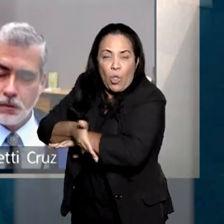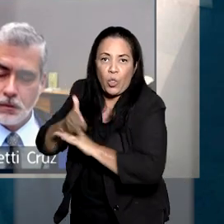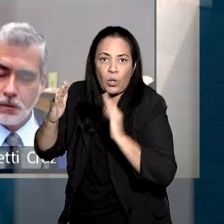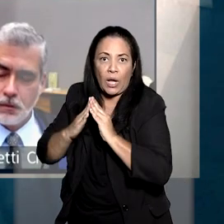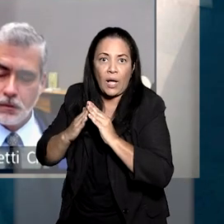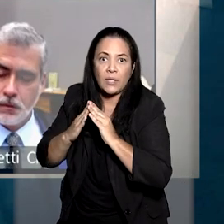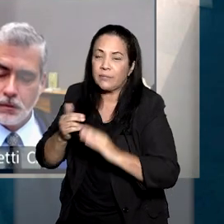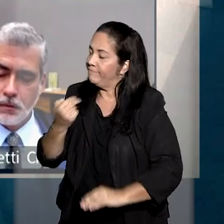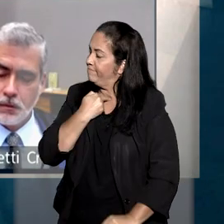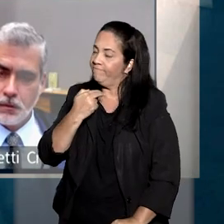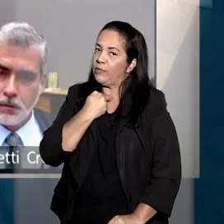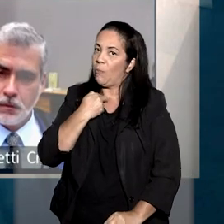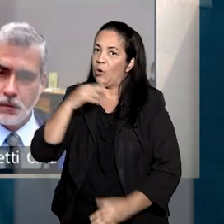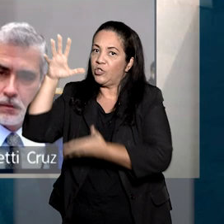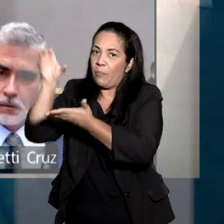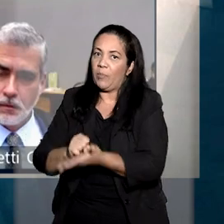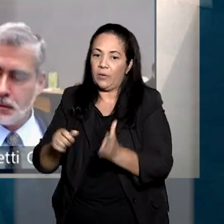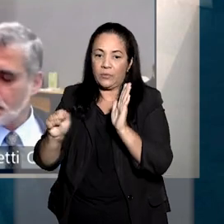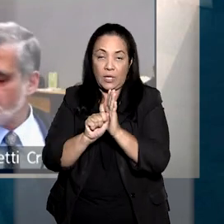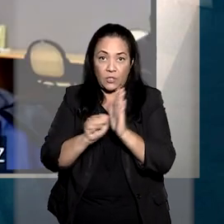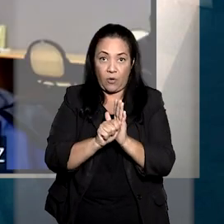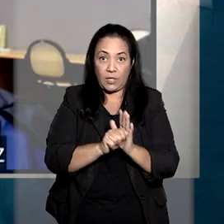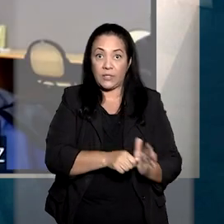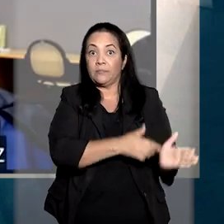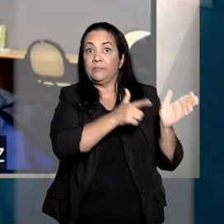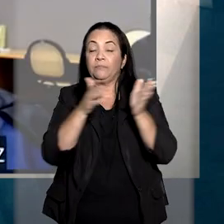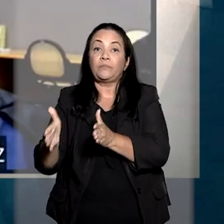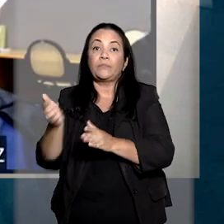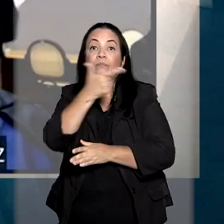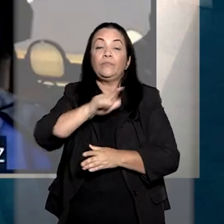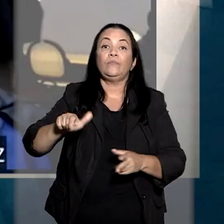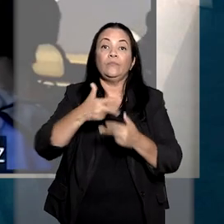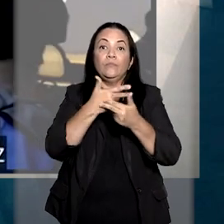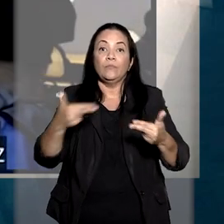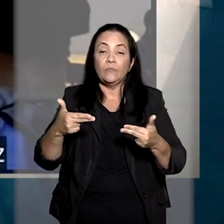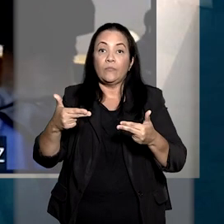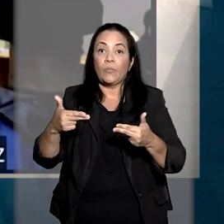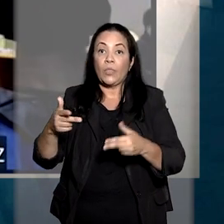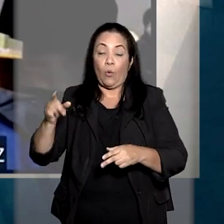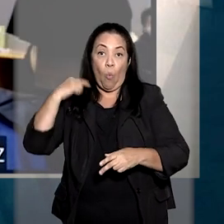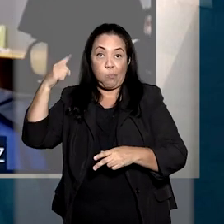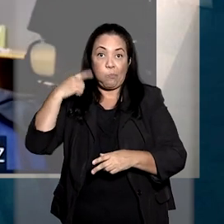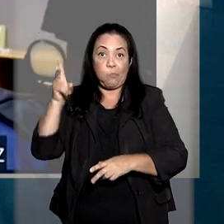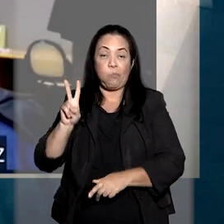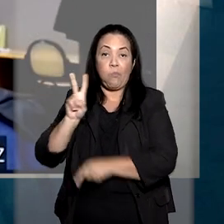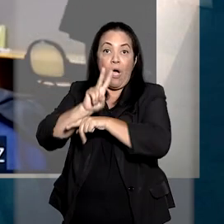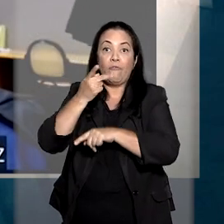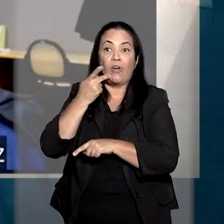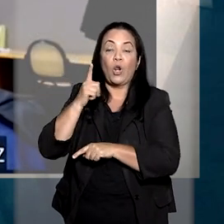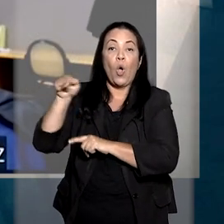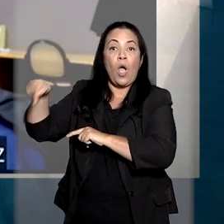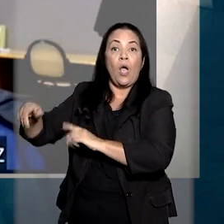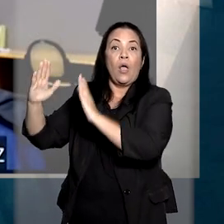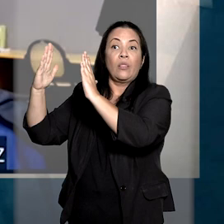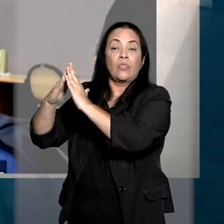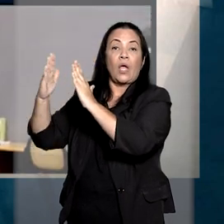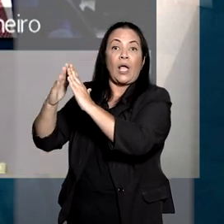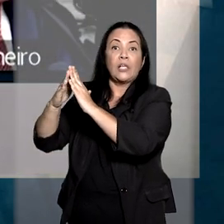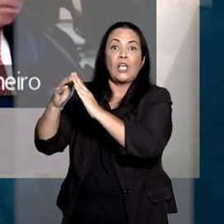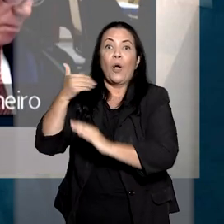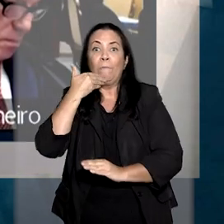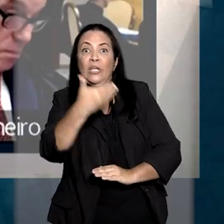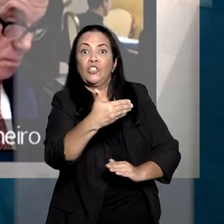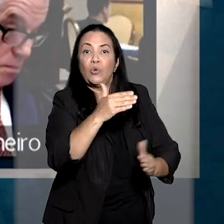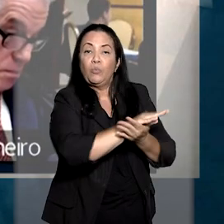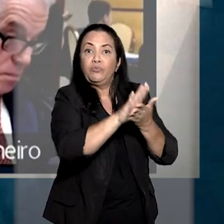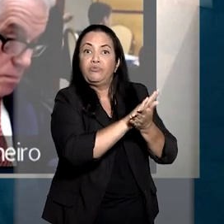policiais na casa e apreensão das drogas Outro ponto observado foi o de que segundo a defesa ninguém na casa teria